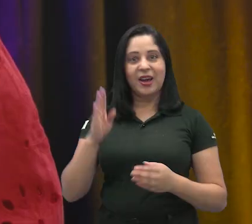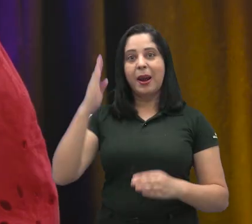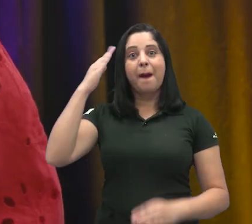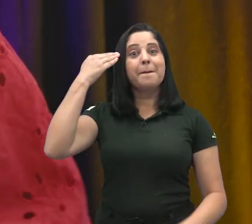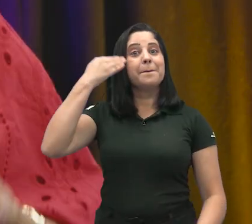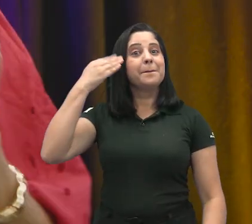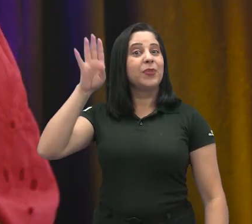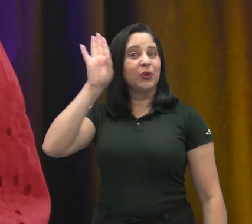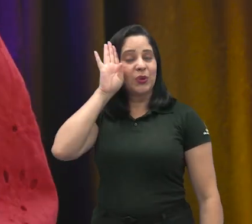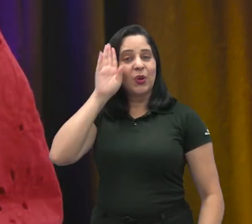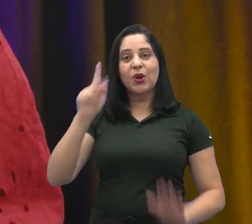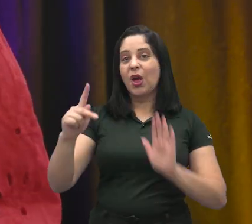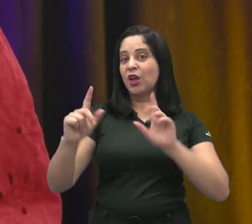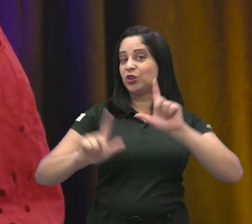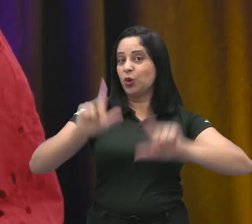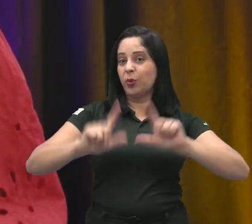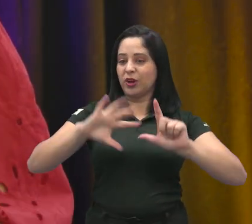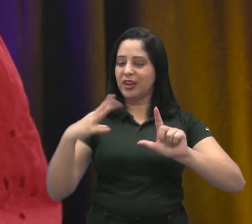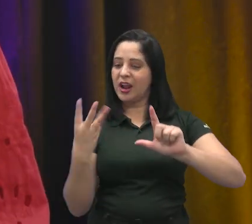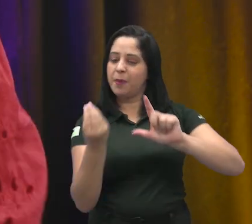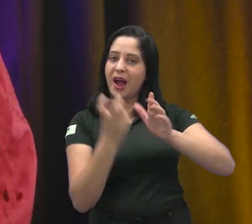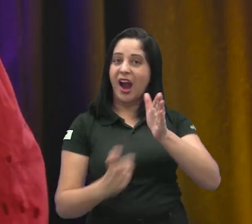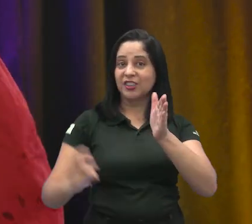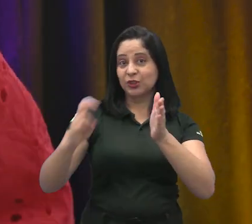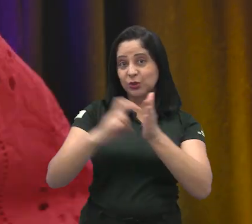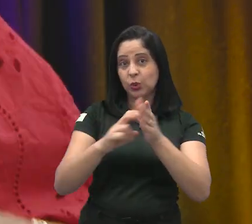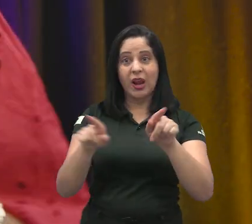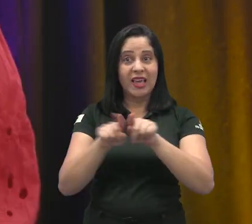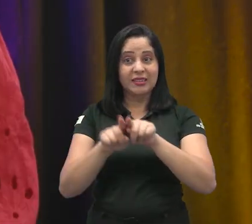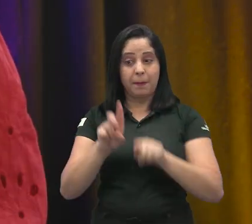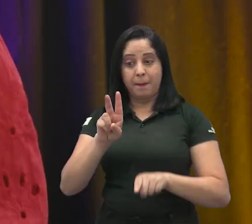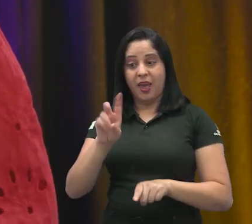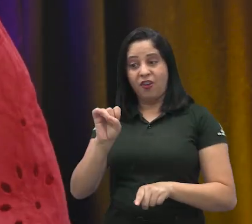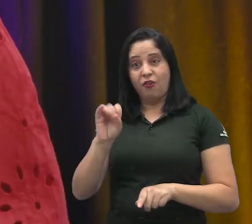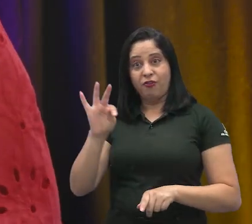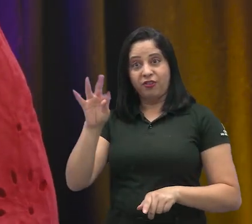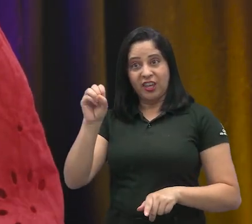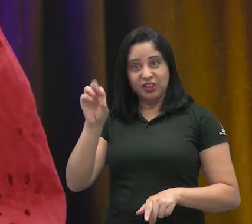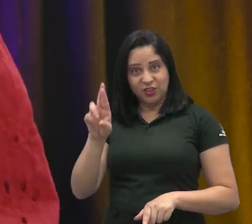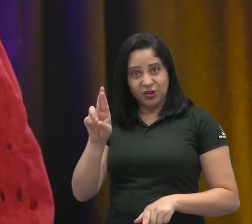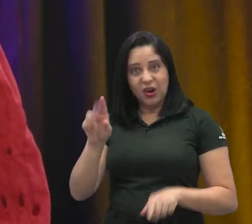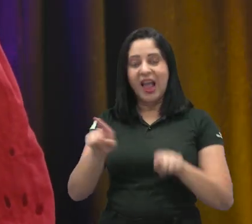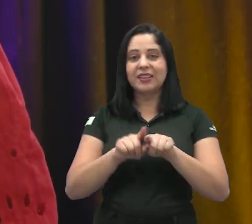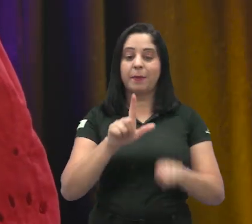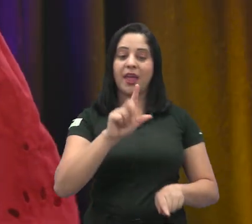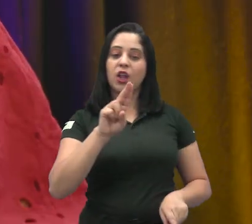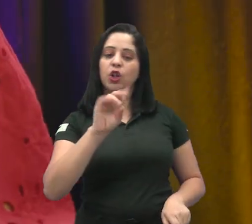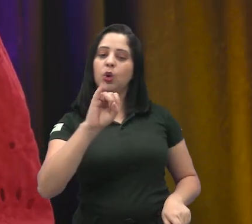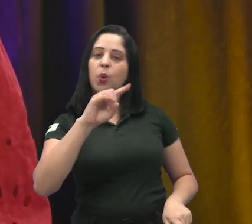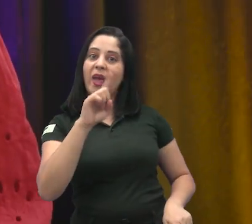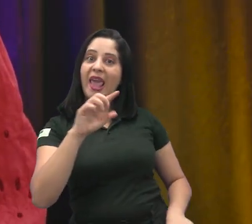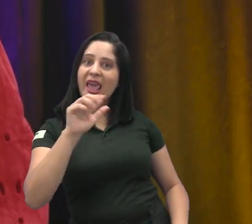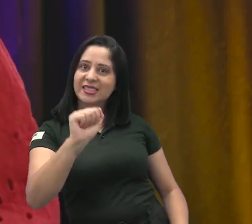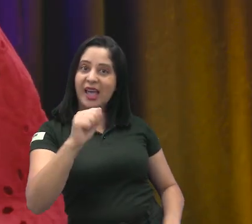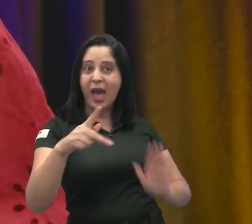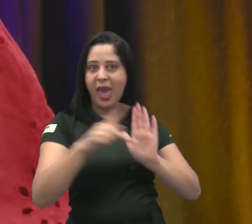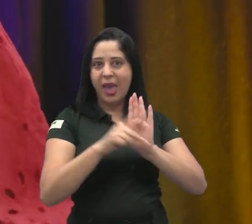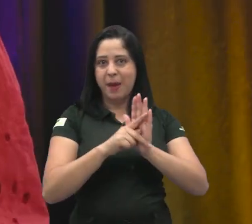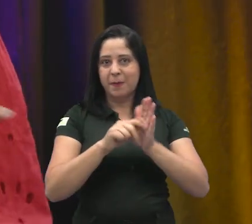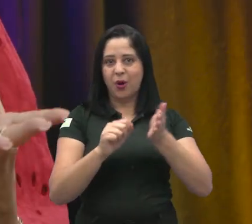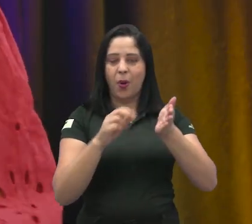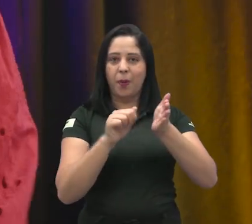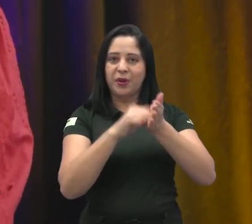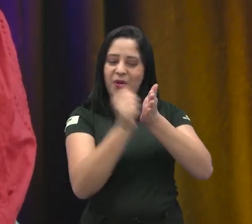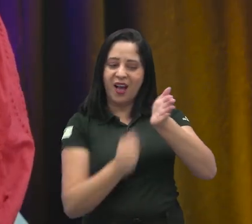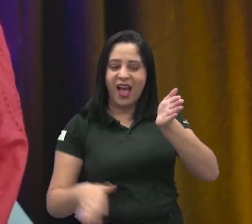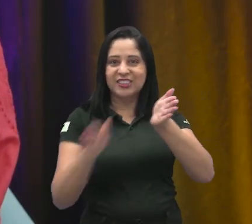Bruno Castilho, do Conexão Cultura, Vitor Krigor, do Sobe o Som e Luísa Minas, da Agenda Cultural.